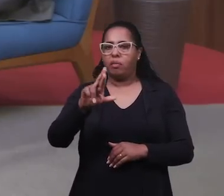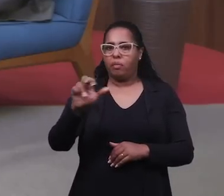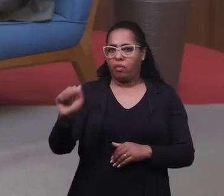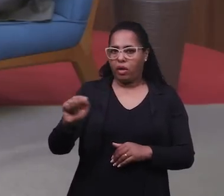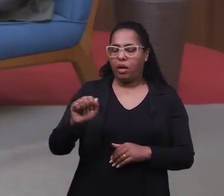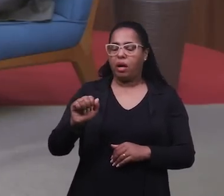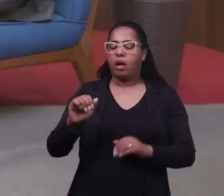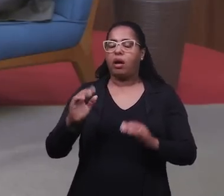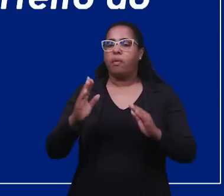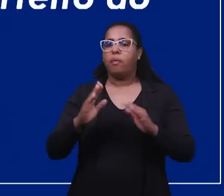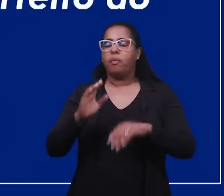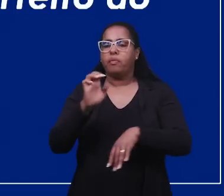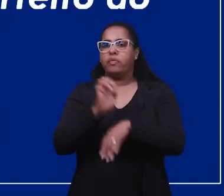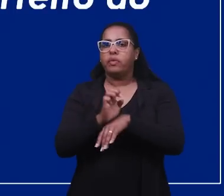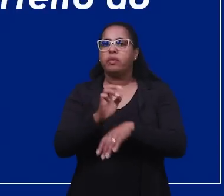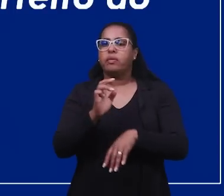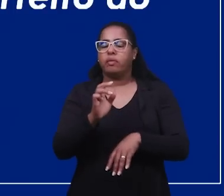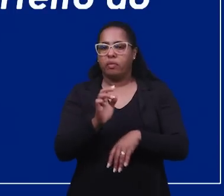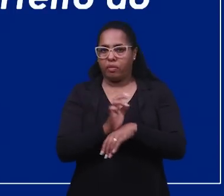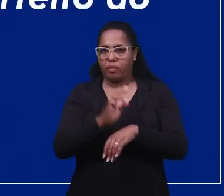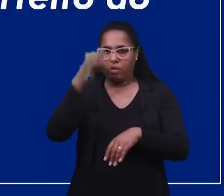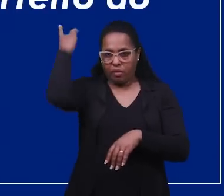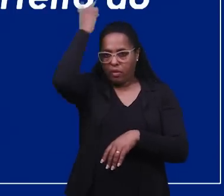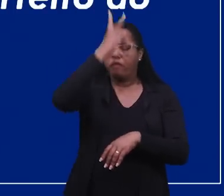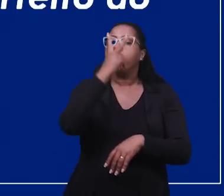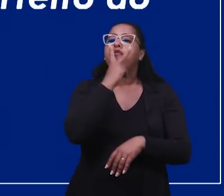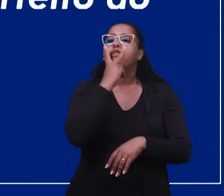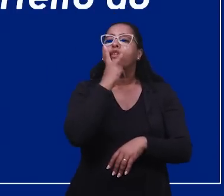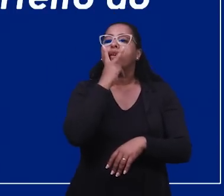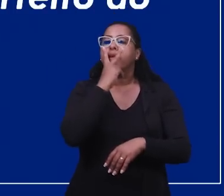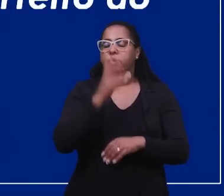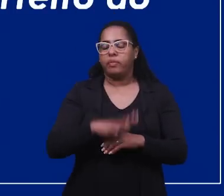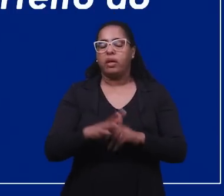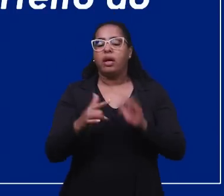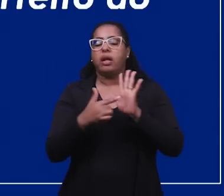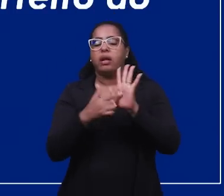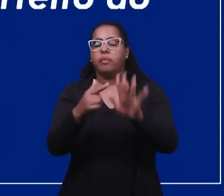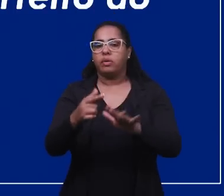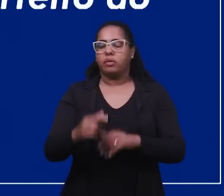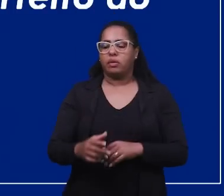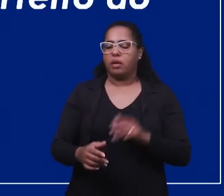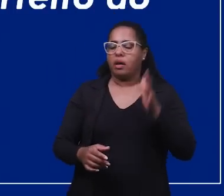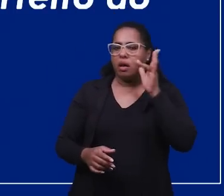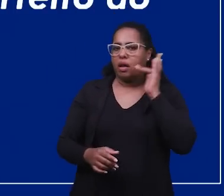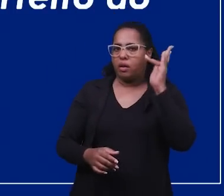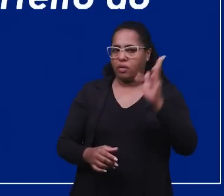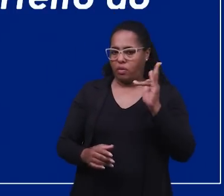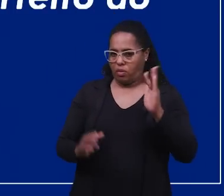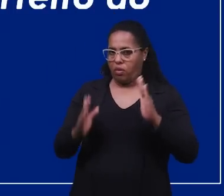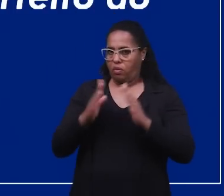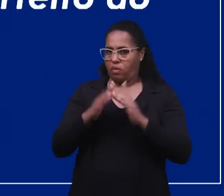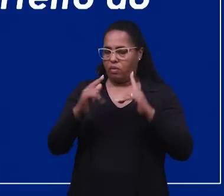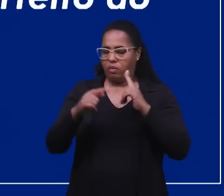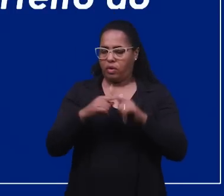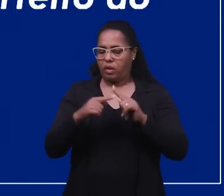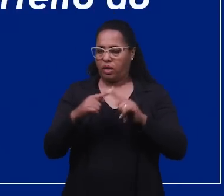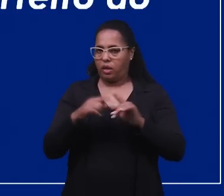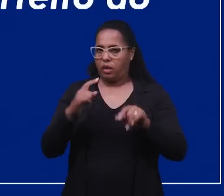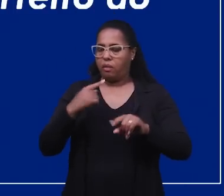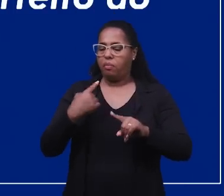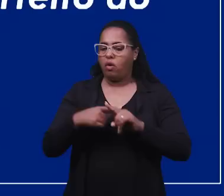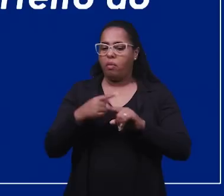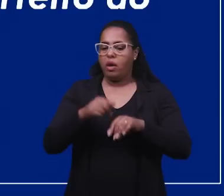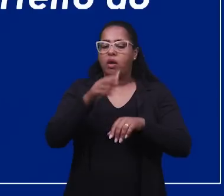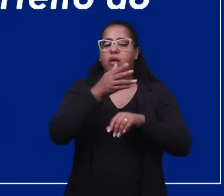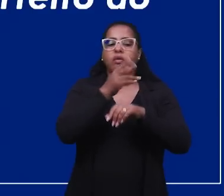ela é de Vitória, no Espírito Santo, Bárbara Souza Paula Ávila Santos, o nome completo dela, e ela diz o seguinte: a noiva, que é a igreja,